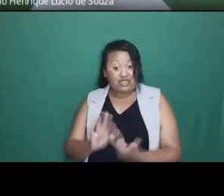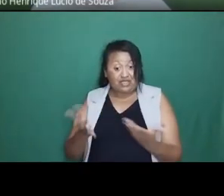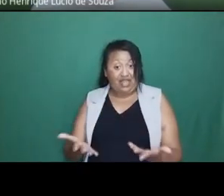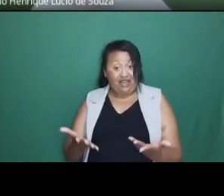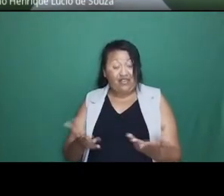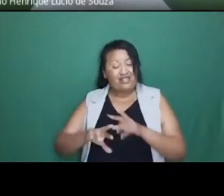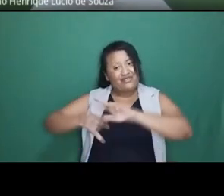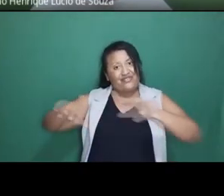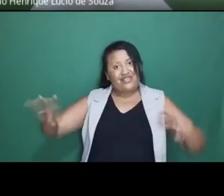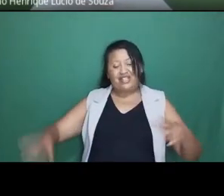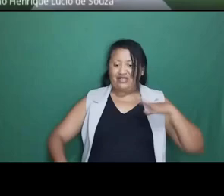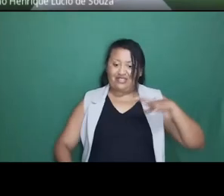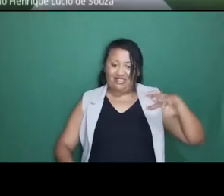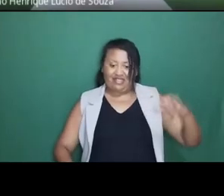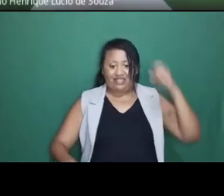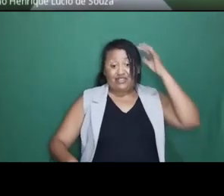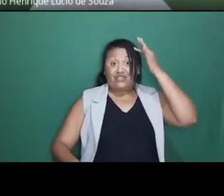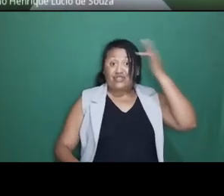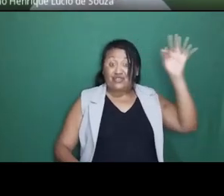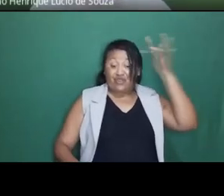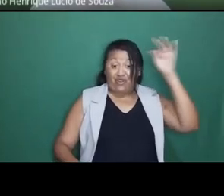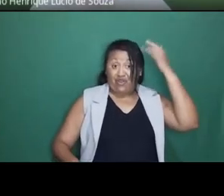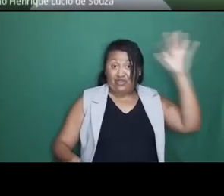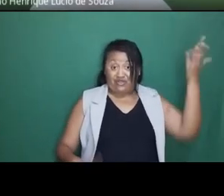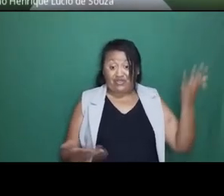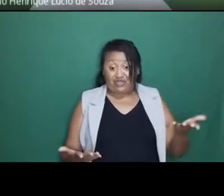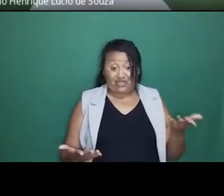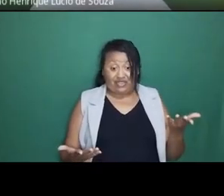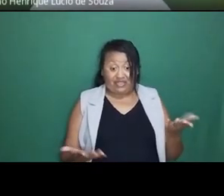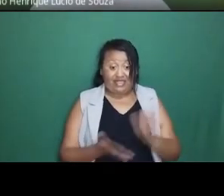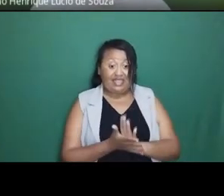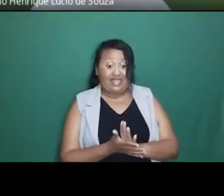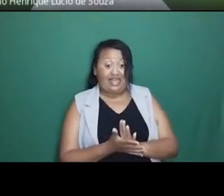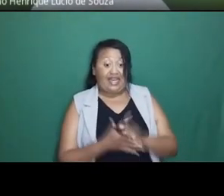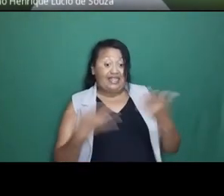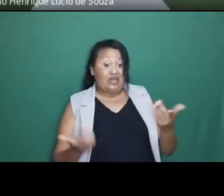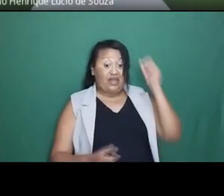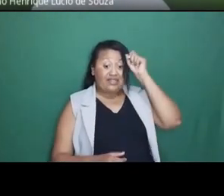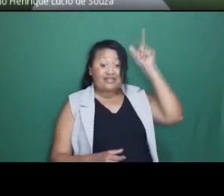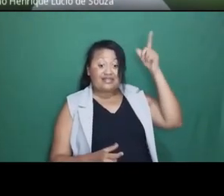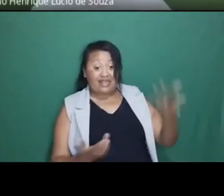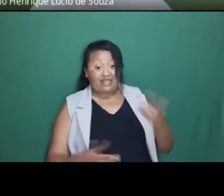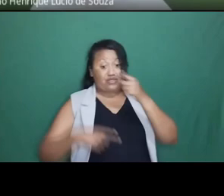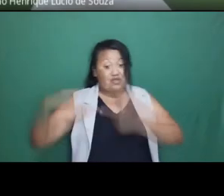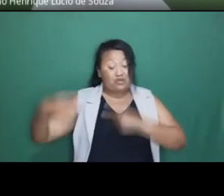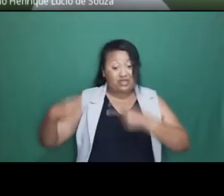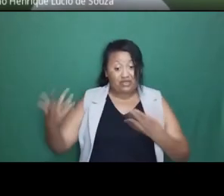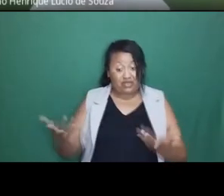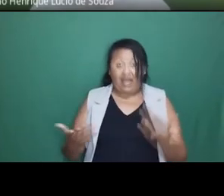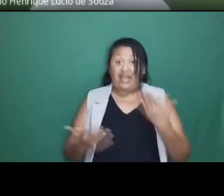filósofos e iluministas certo a ideia de fraternidade de igualdade de liberdade que ela